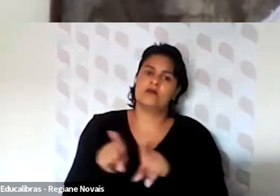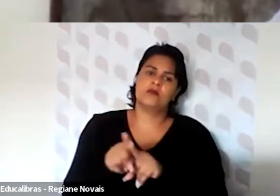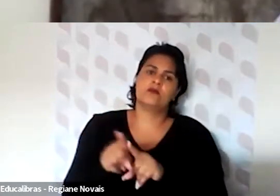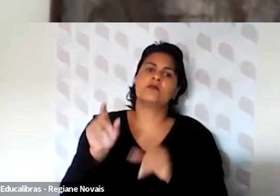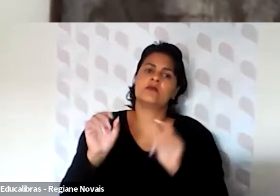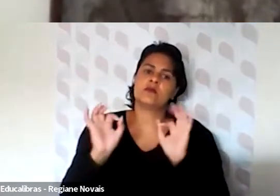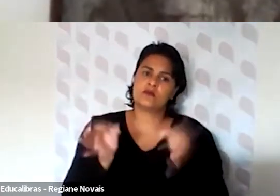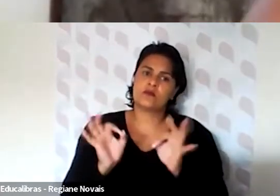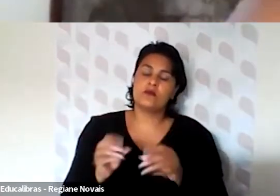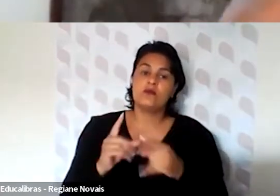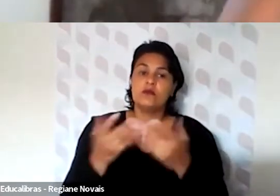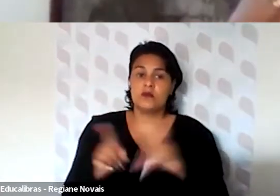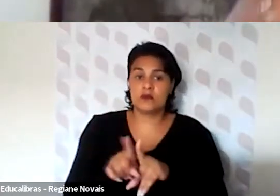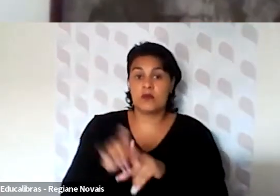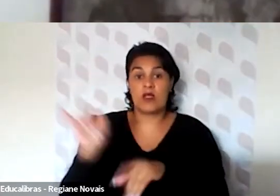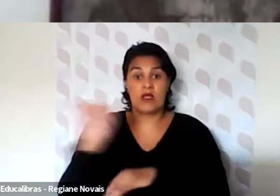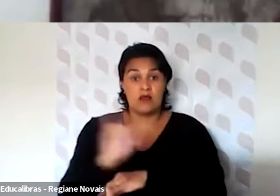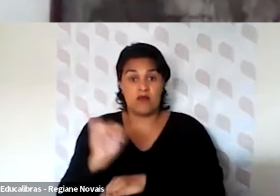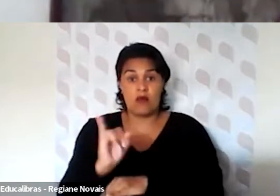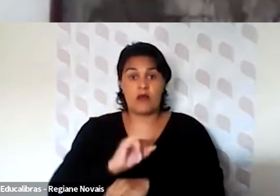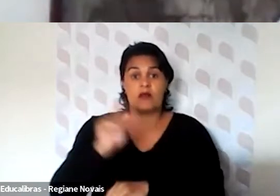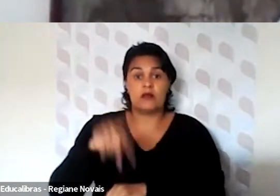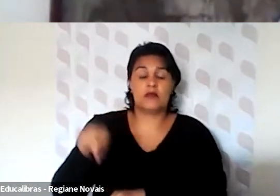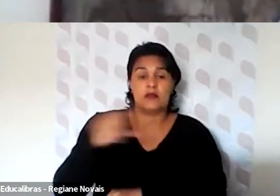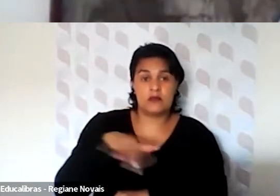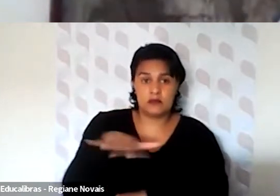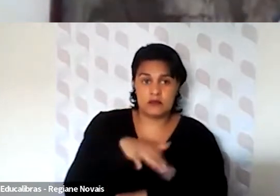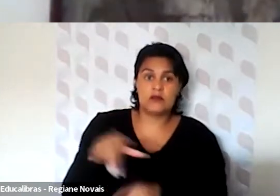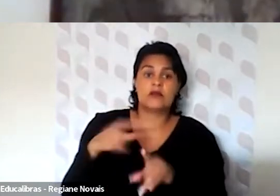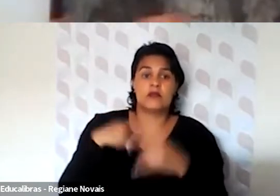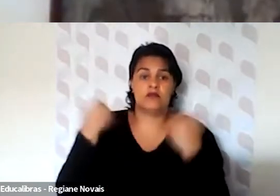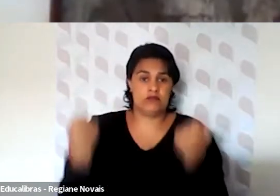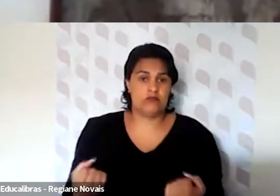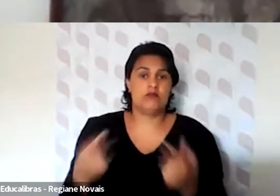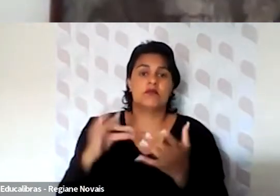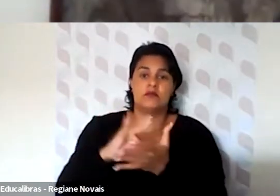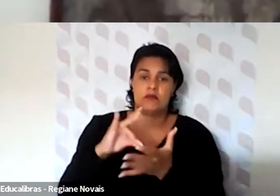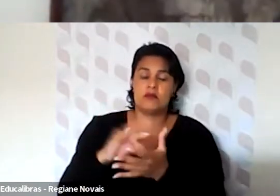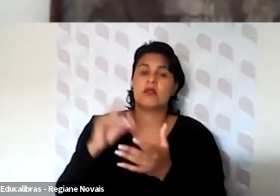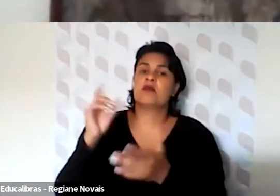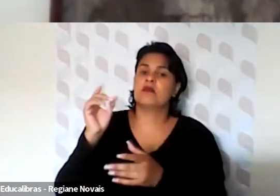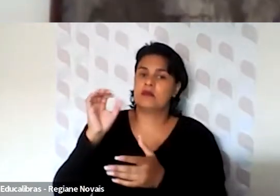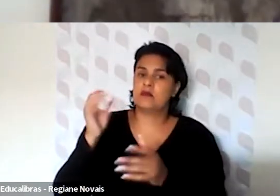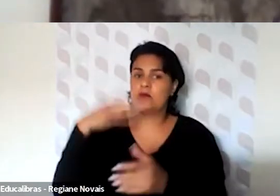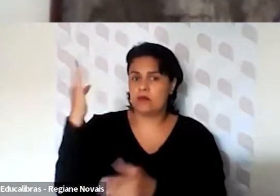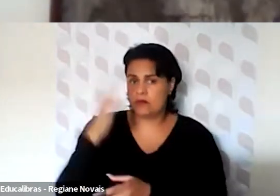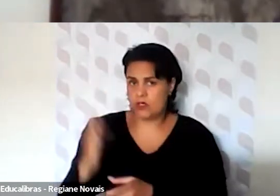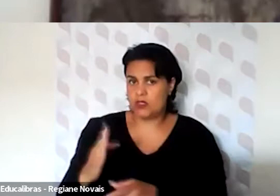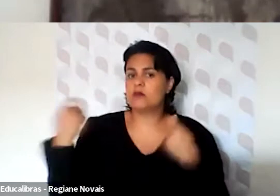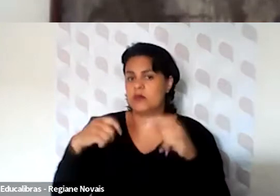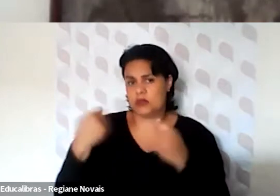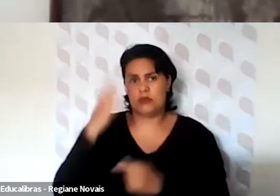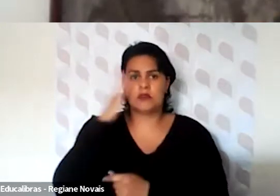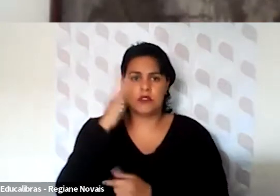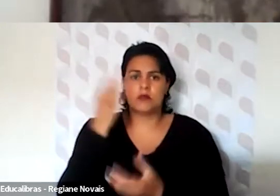Brasil, e que isso tem peso muito mais acentuado na Amazônia, isso é uma realidade que o Brasil precisa saber lidar.